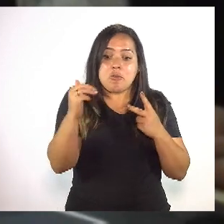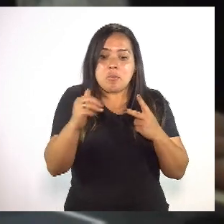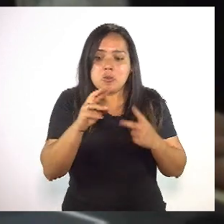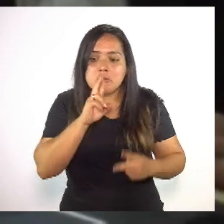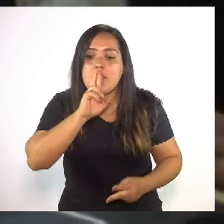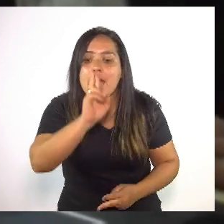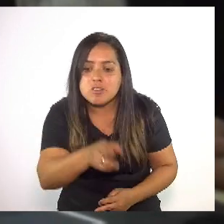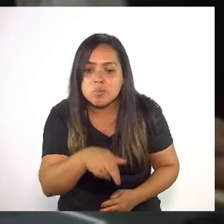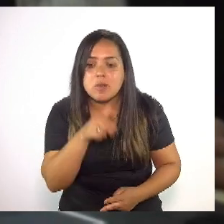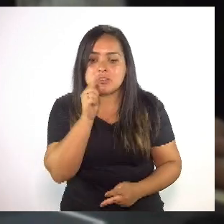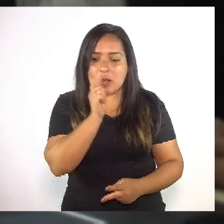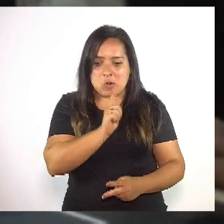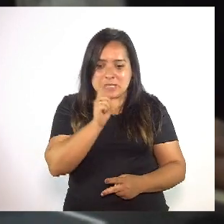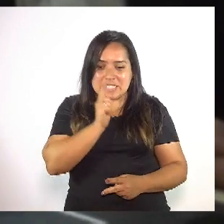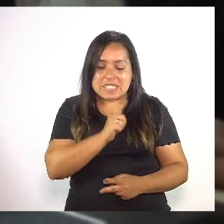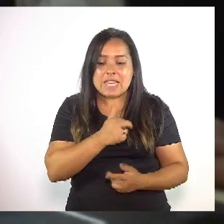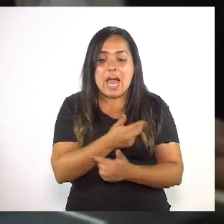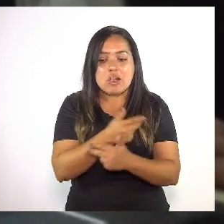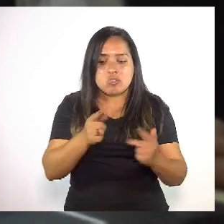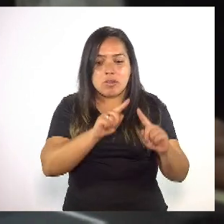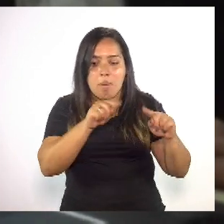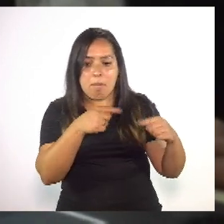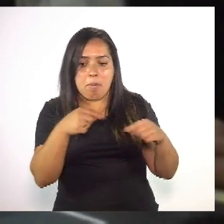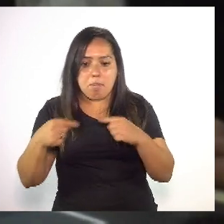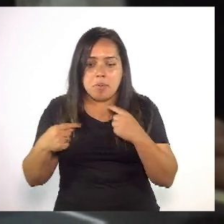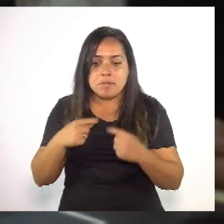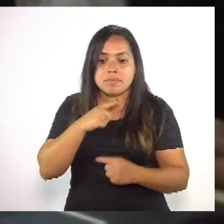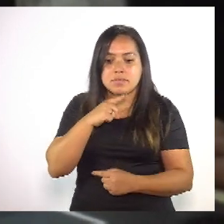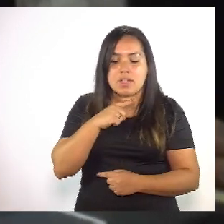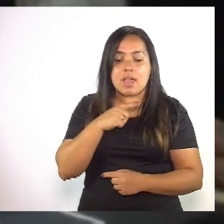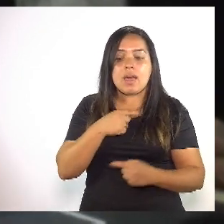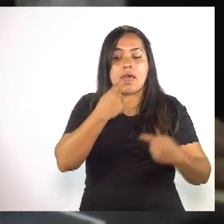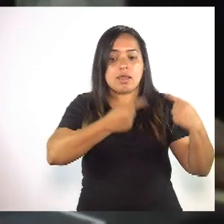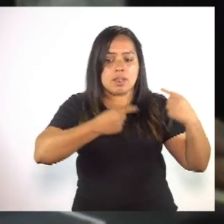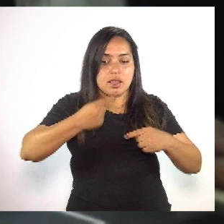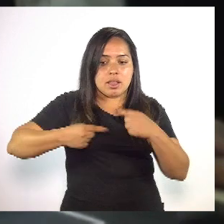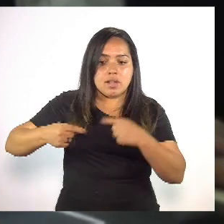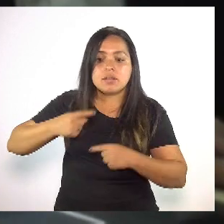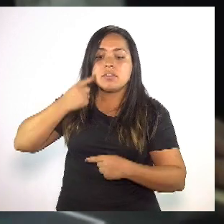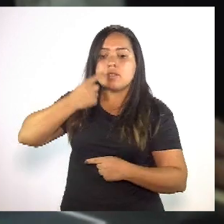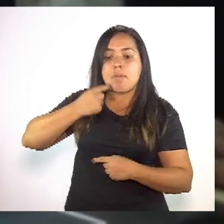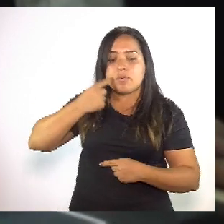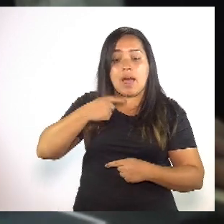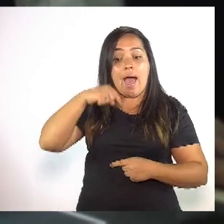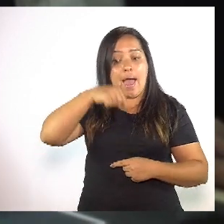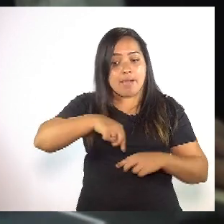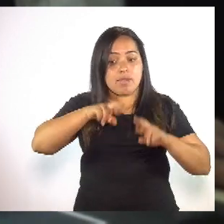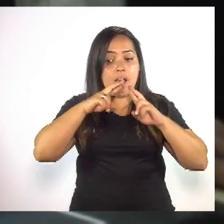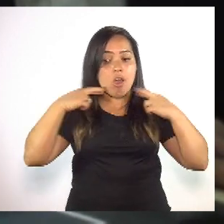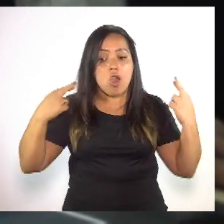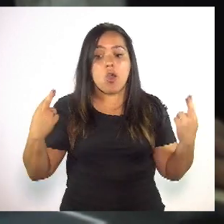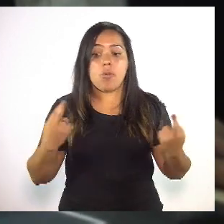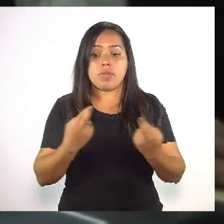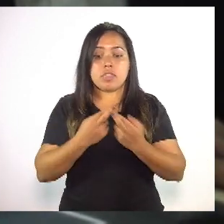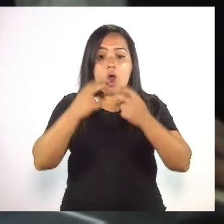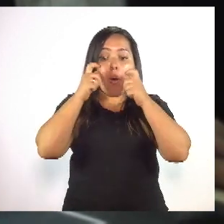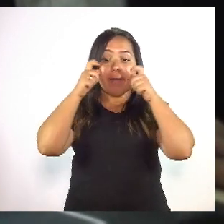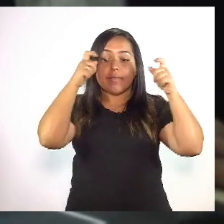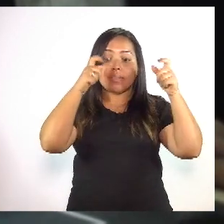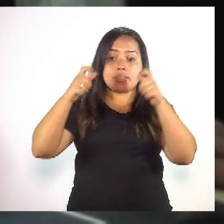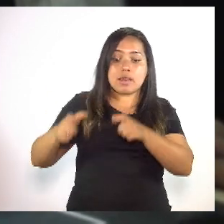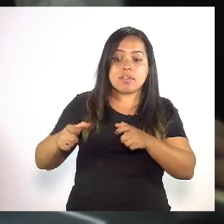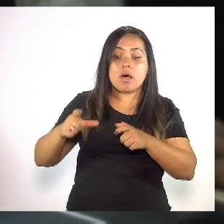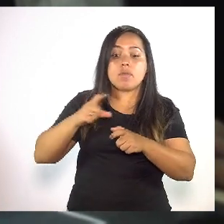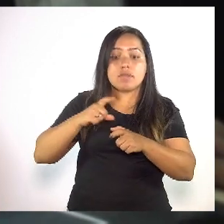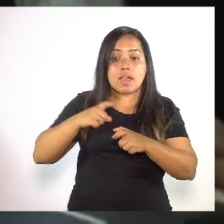rápida resposta às colocações dos deputados. E, mais uma vez, essas reuniões são muito interessantes, de muito